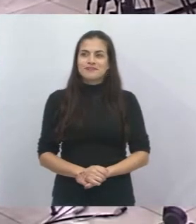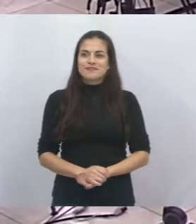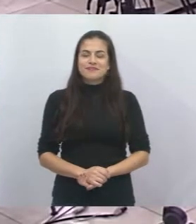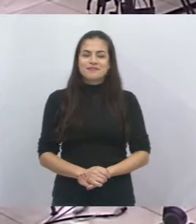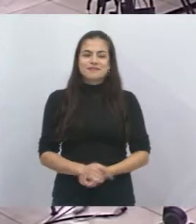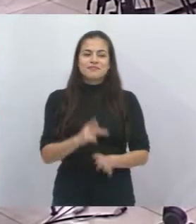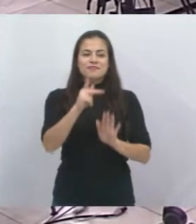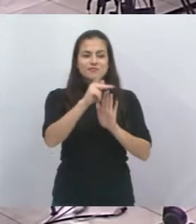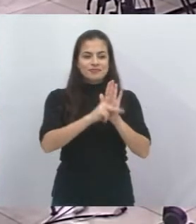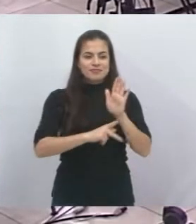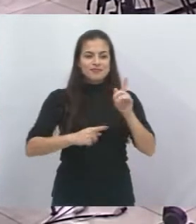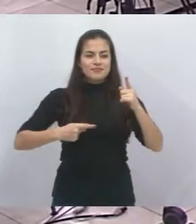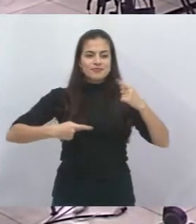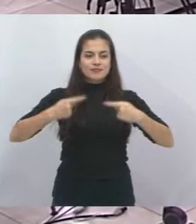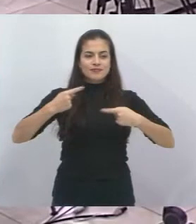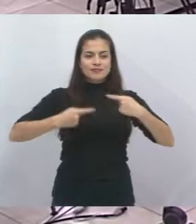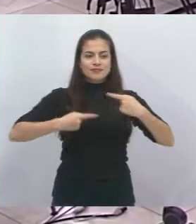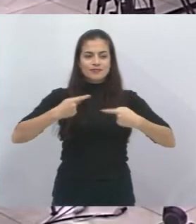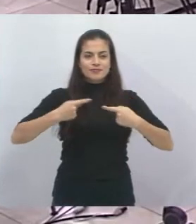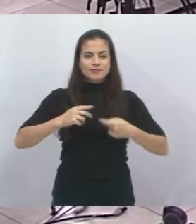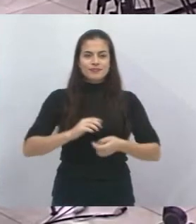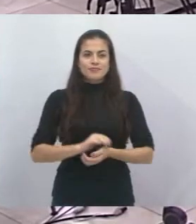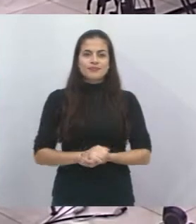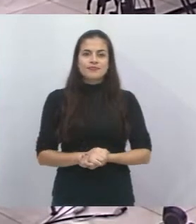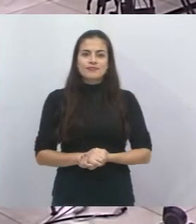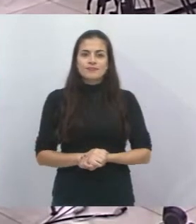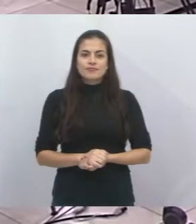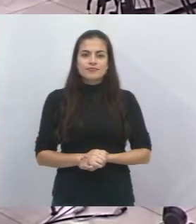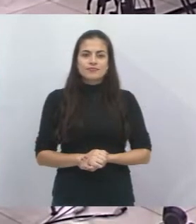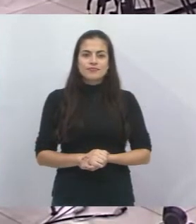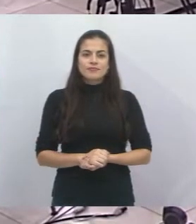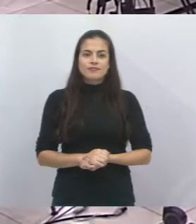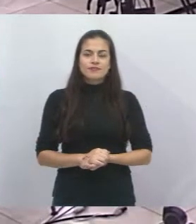O projeto continua em votação, em discussão.